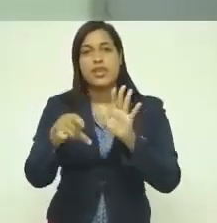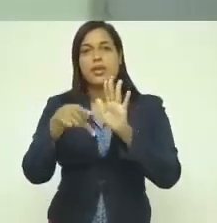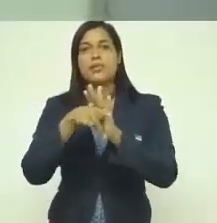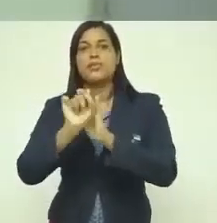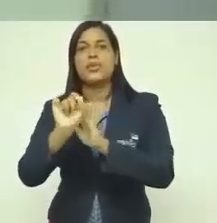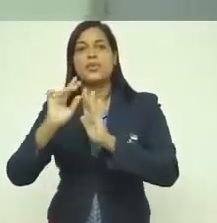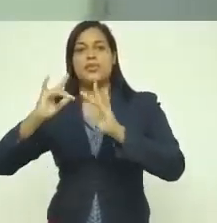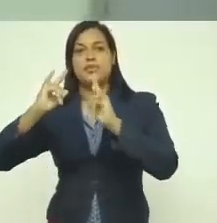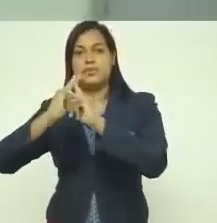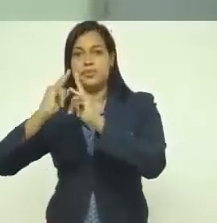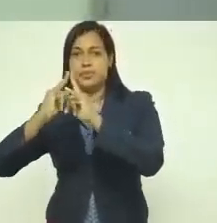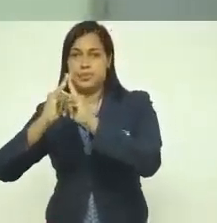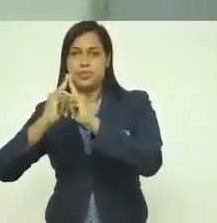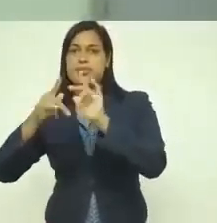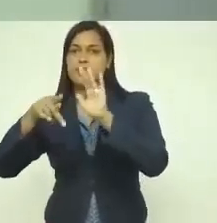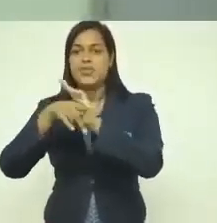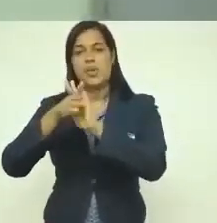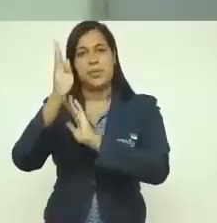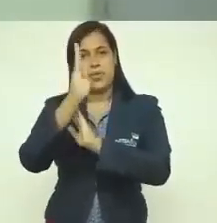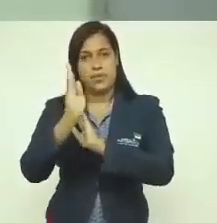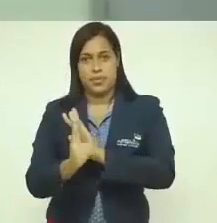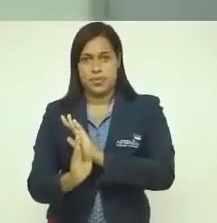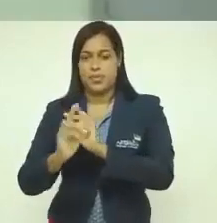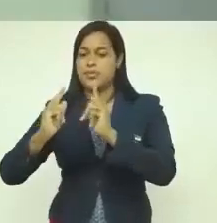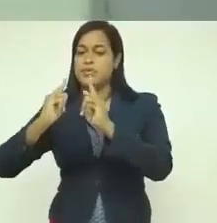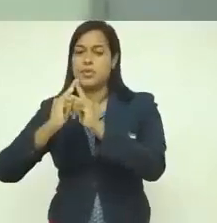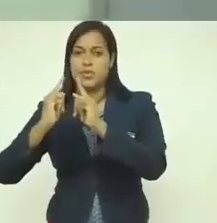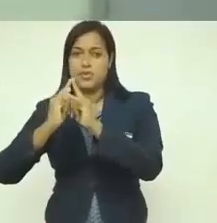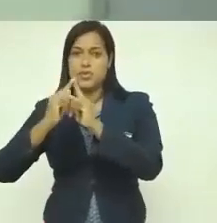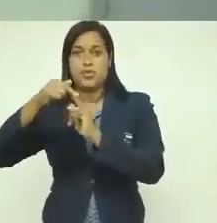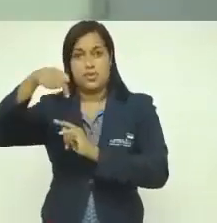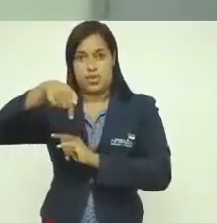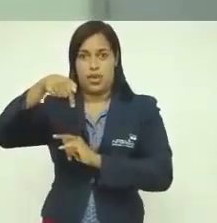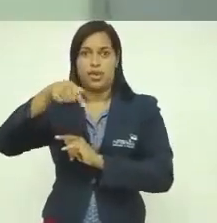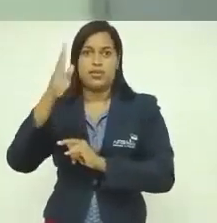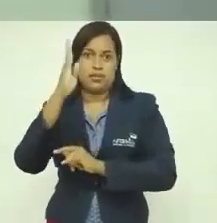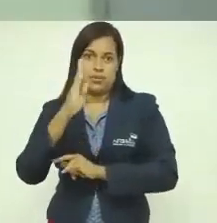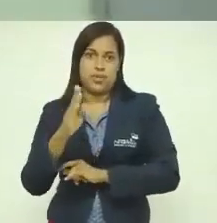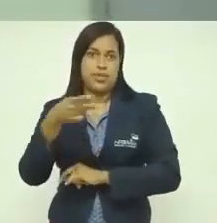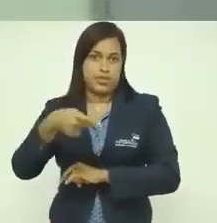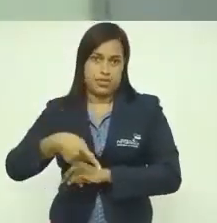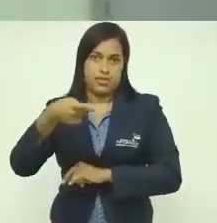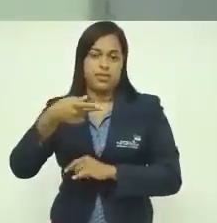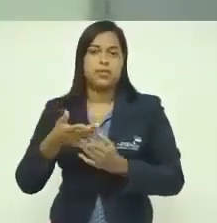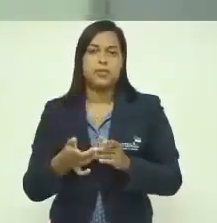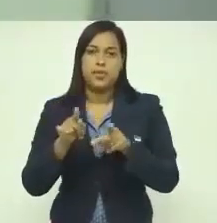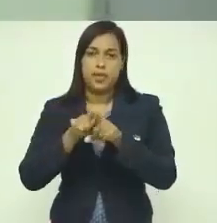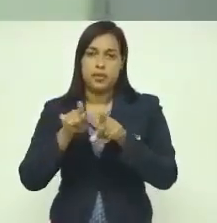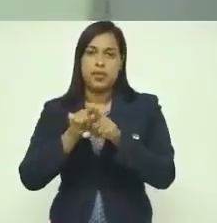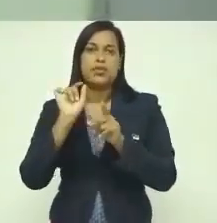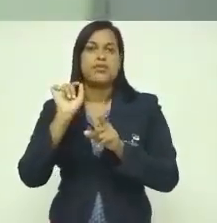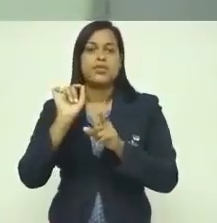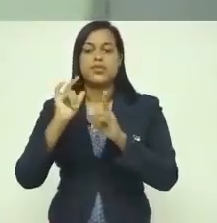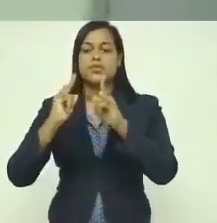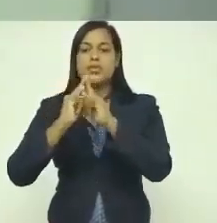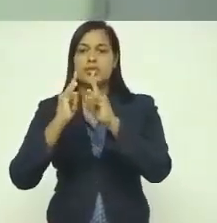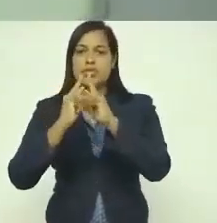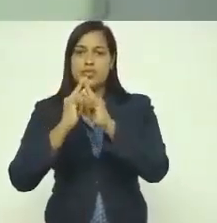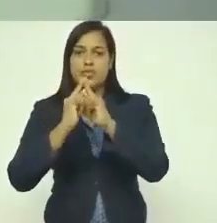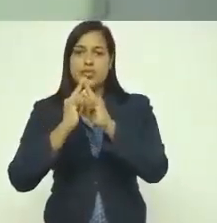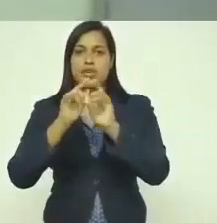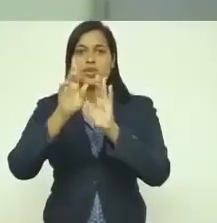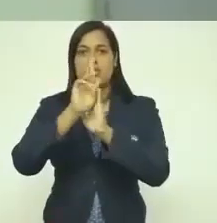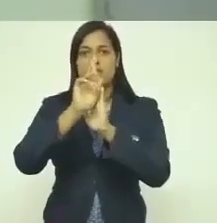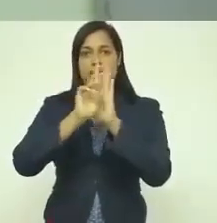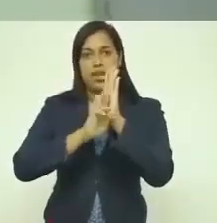é uma instituição do Brasil, ou é uma instituição no Brasil. Então, o que são as